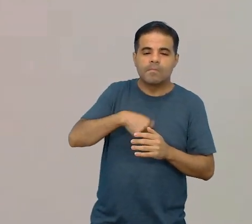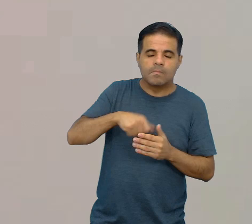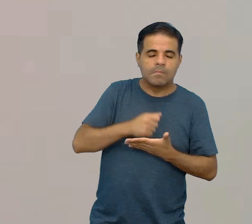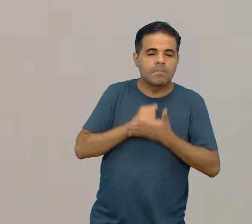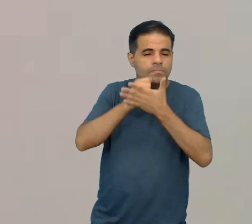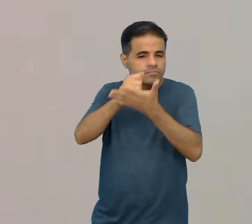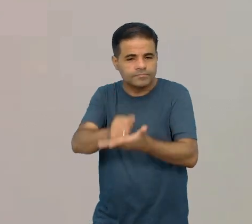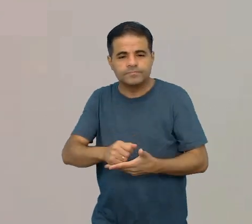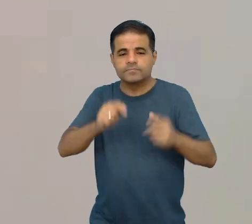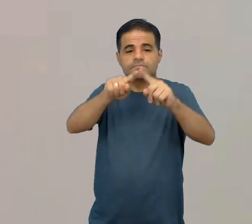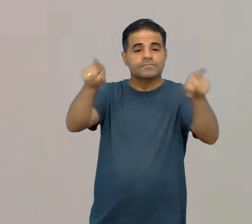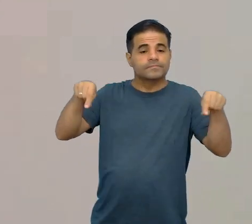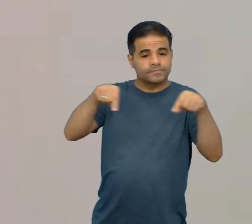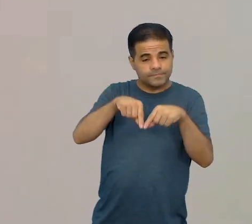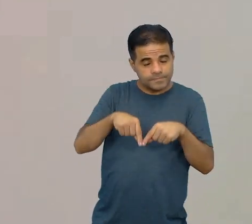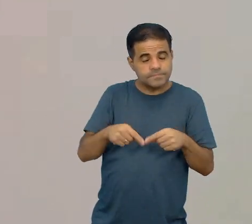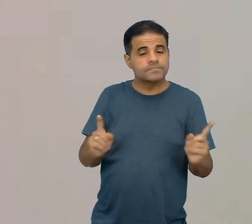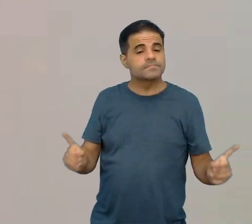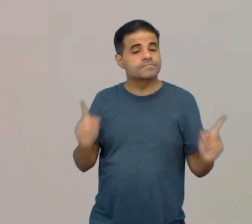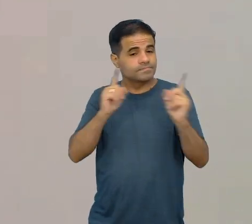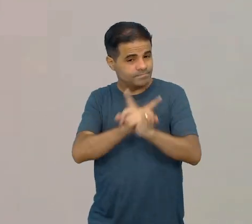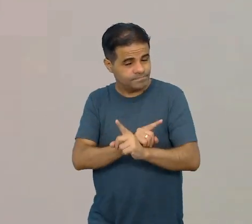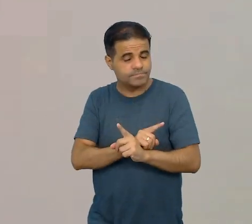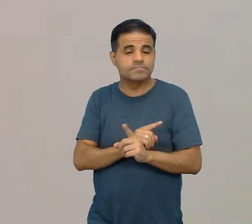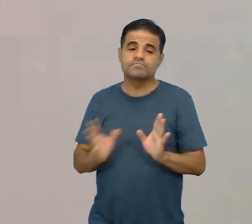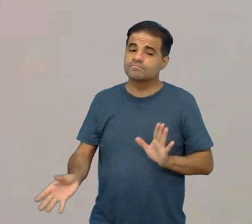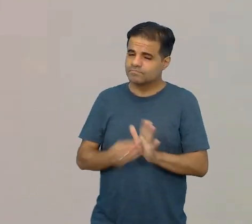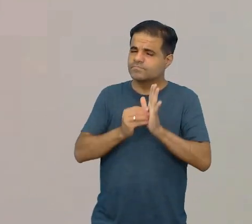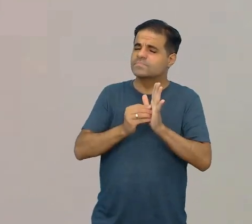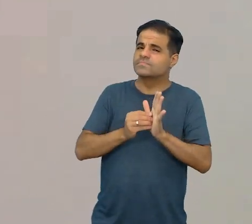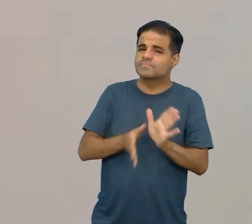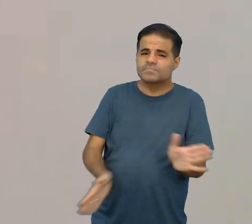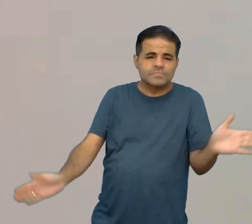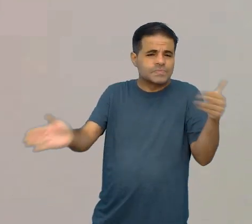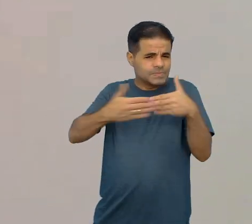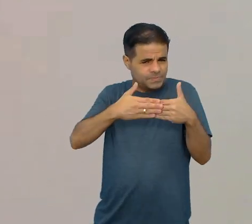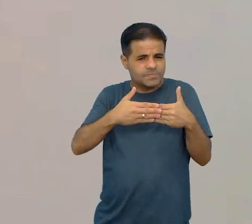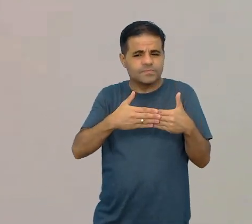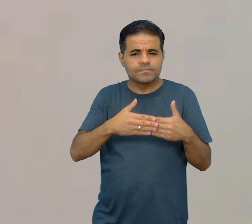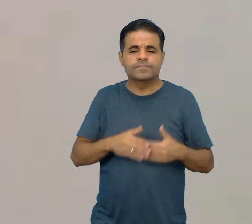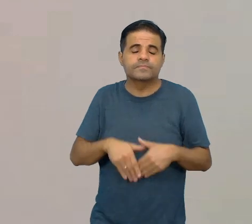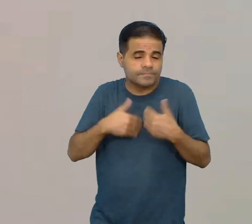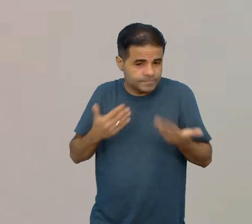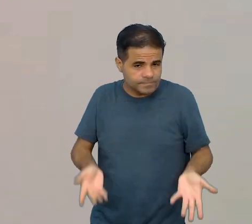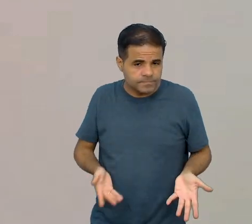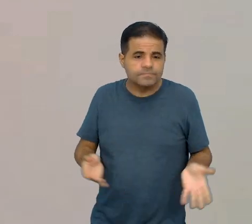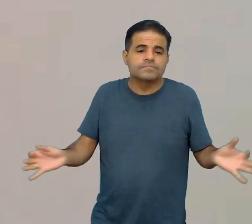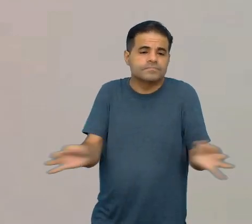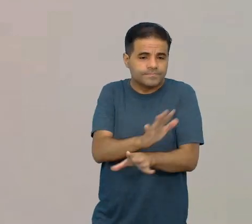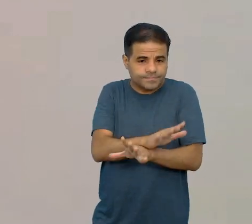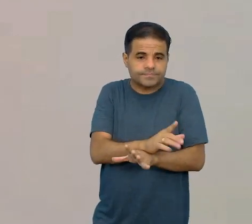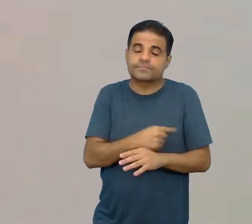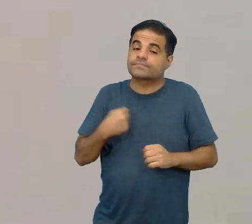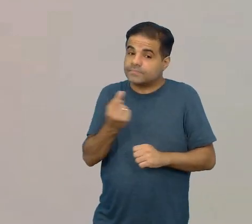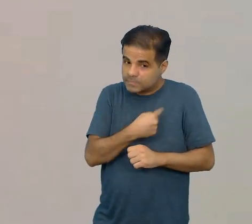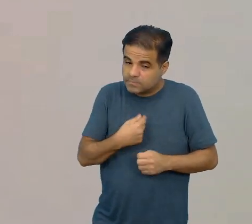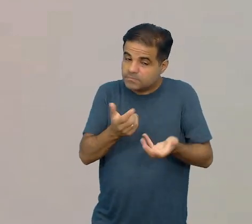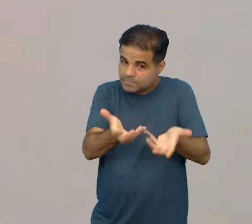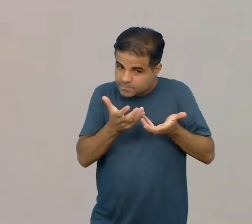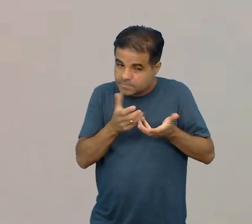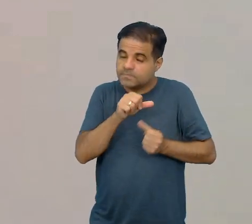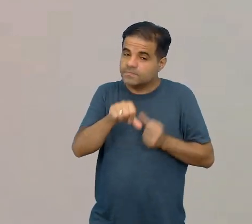algo para a sala de aula, né, a gente leva algo tão, às vezes, tão fechadinho, né, tão pronto para nós, e aquilo lá